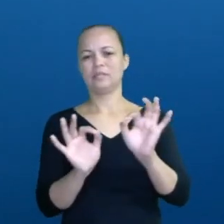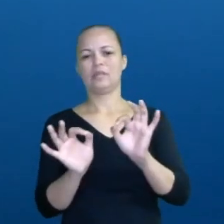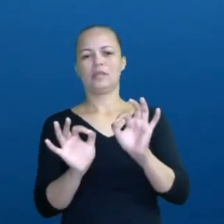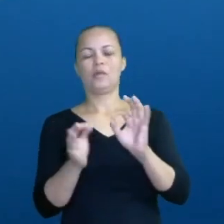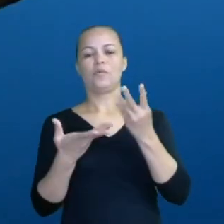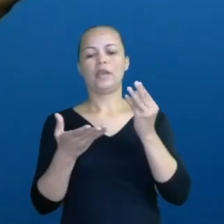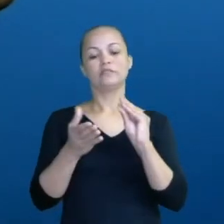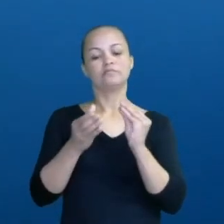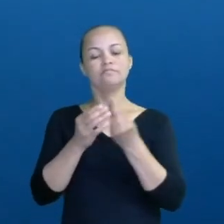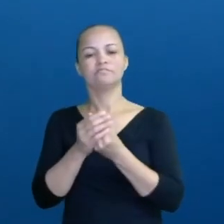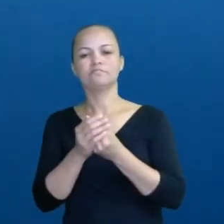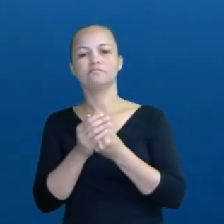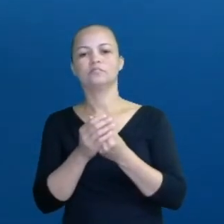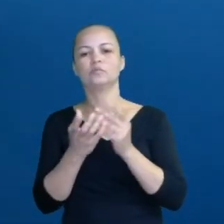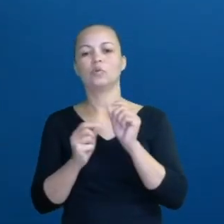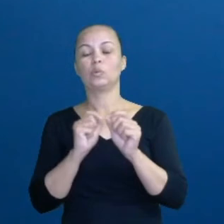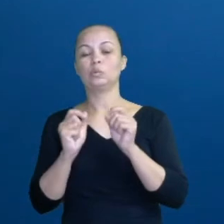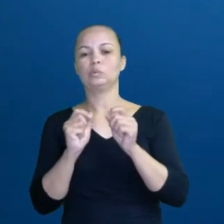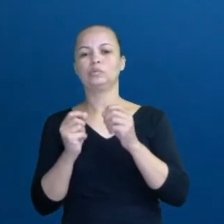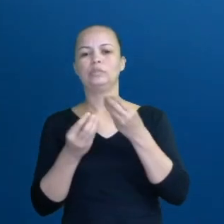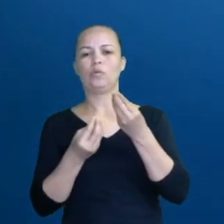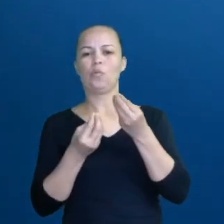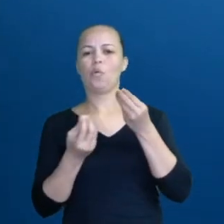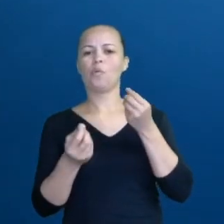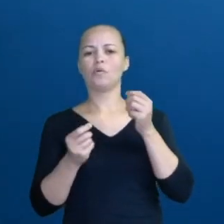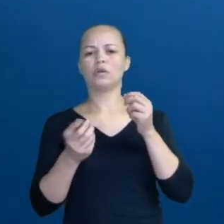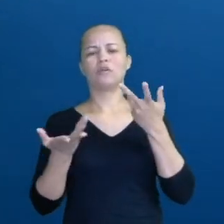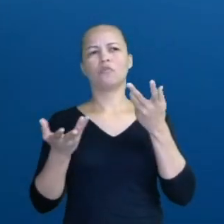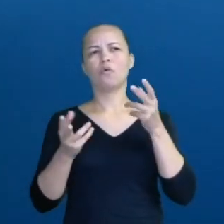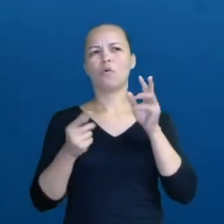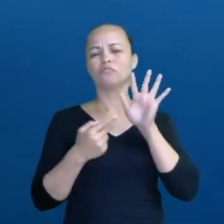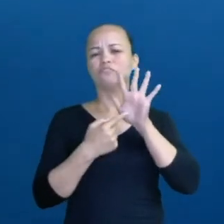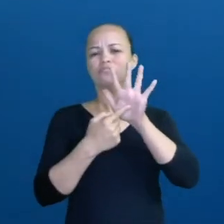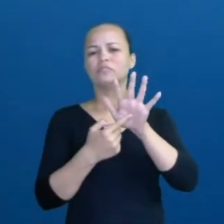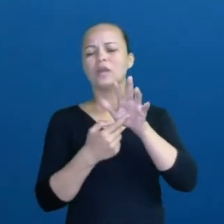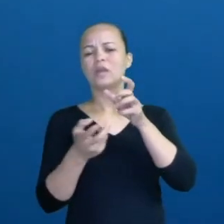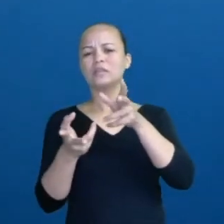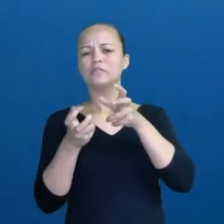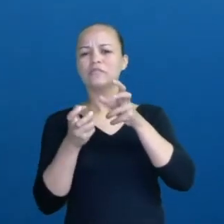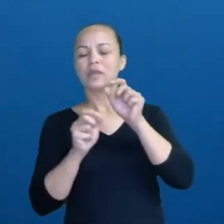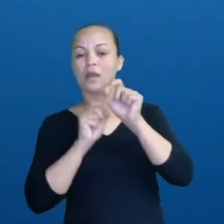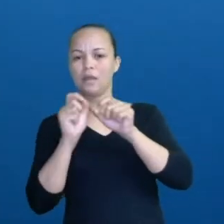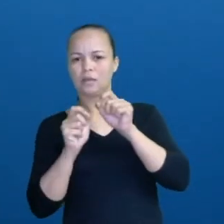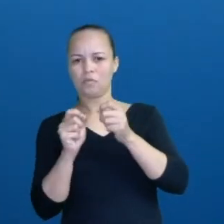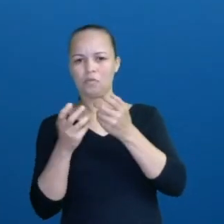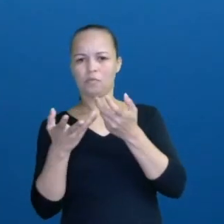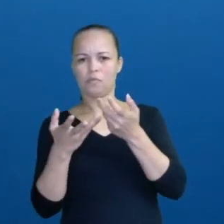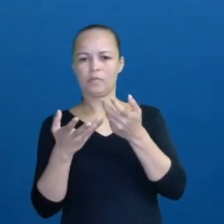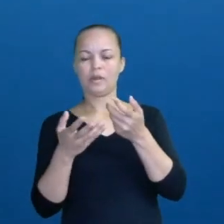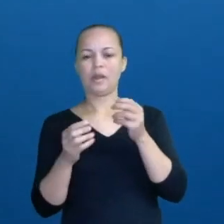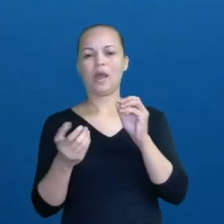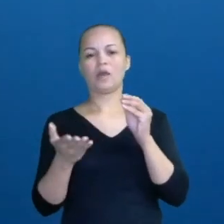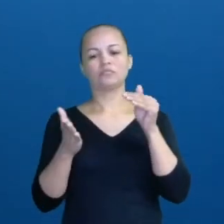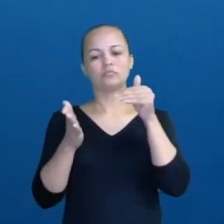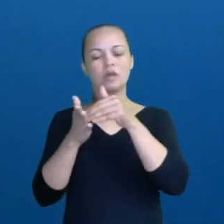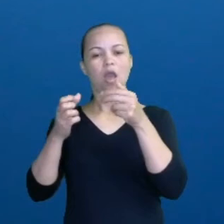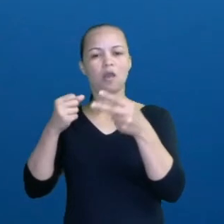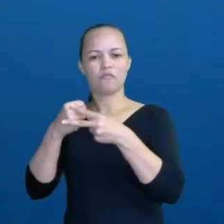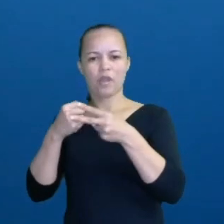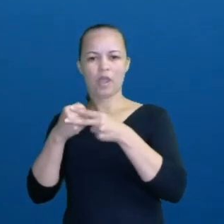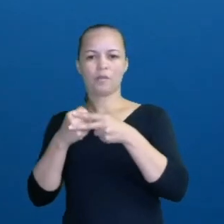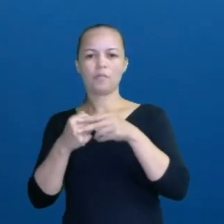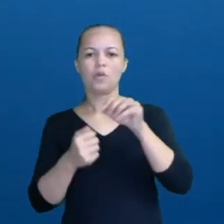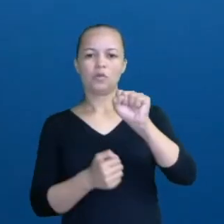escrito, expresso na frase. E como é que eu vou identificar quem é o sujeito? Eu vou identificar pela terminação do verbo.